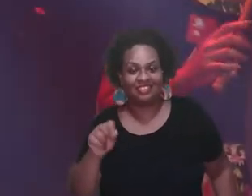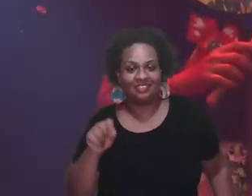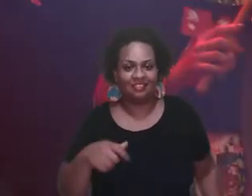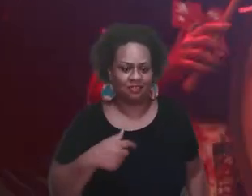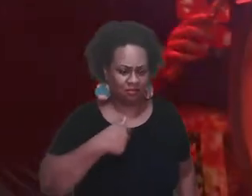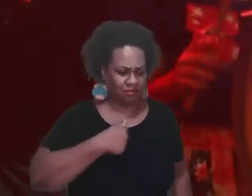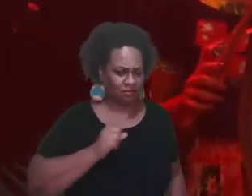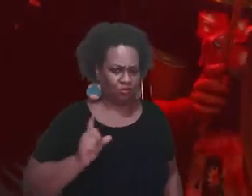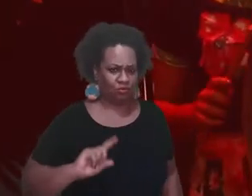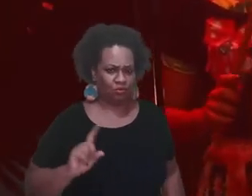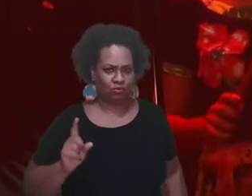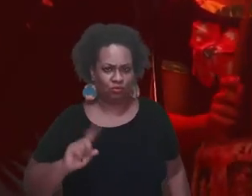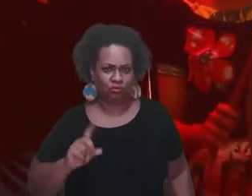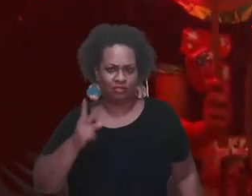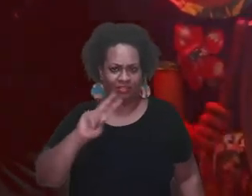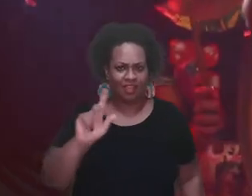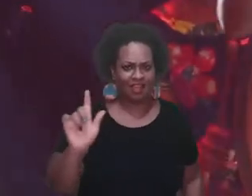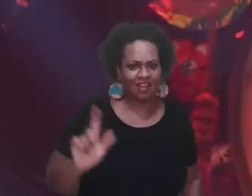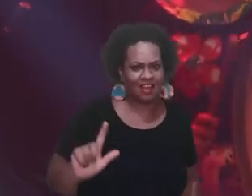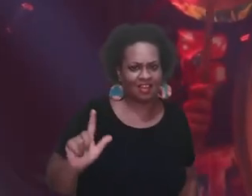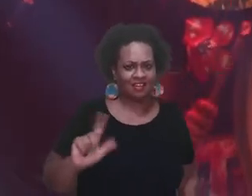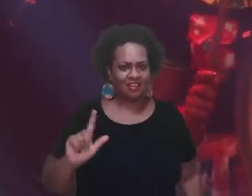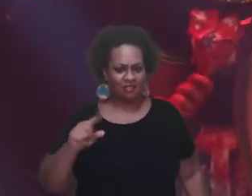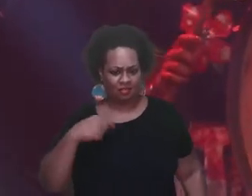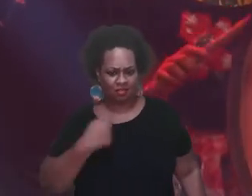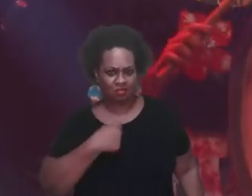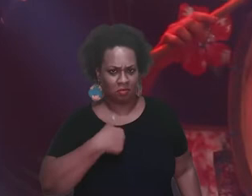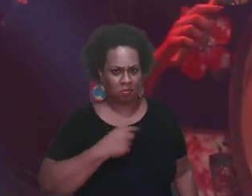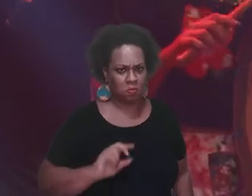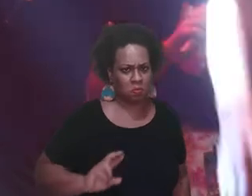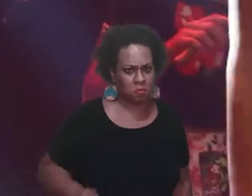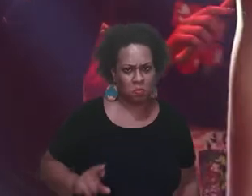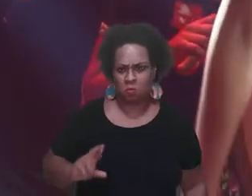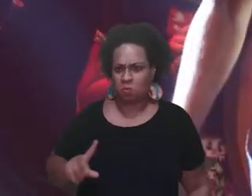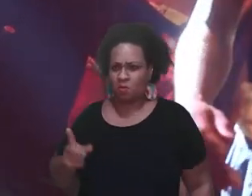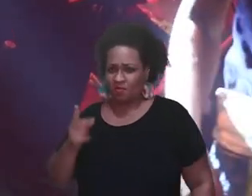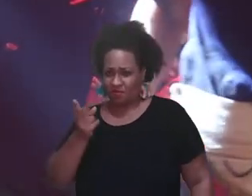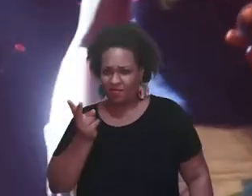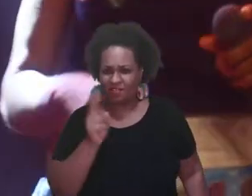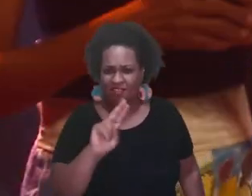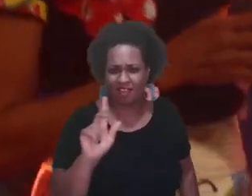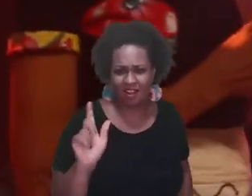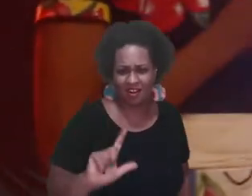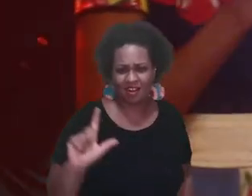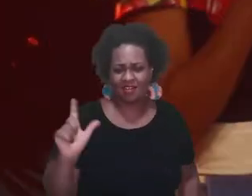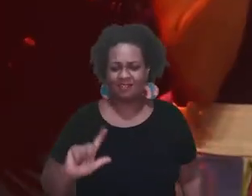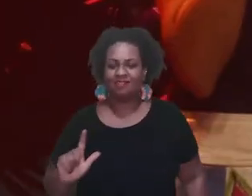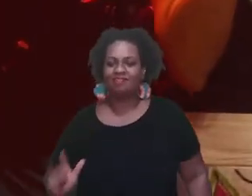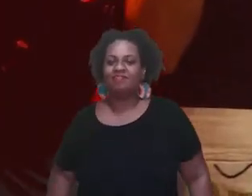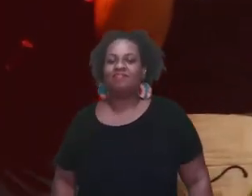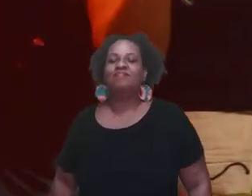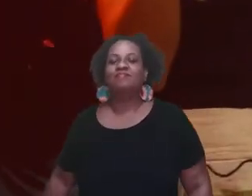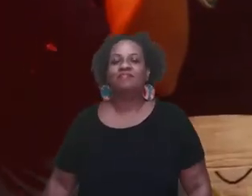Laurinha então fui eu logo foi você válida fui eu foi